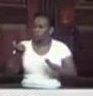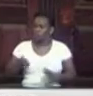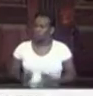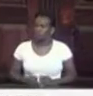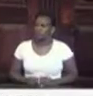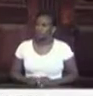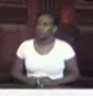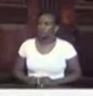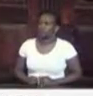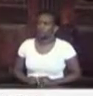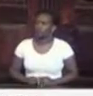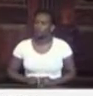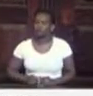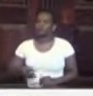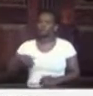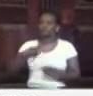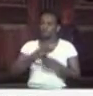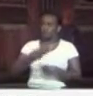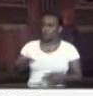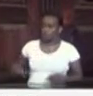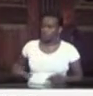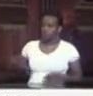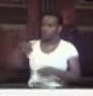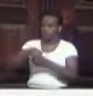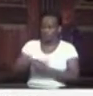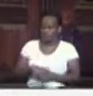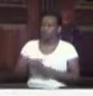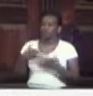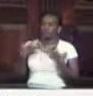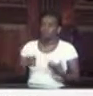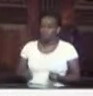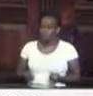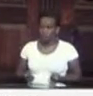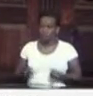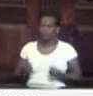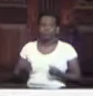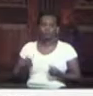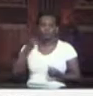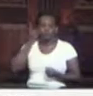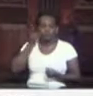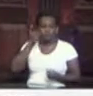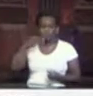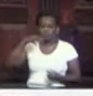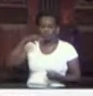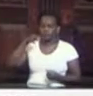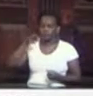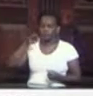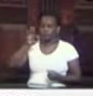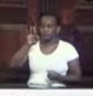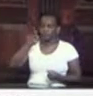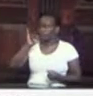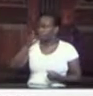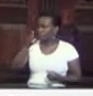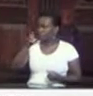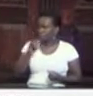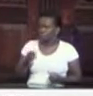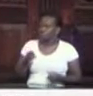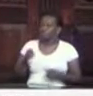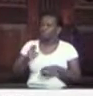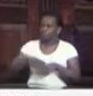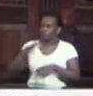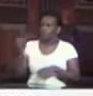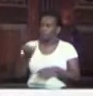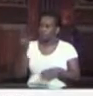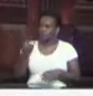Senhor presidente, votei favorável ao projeto do deputado Marcelo Freixo. Considero de fundamental importância